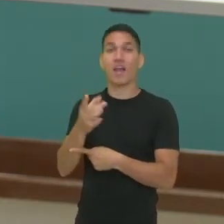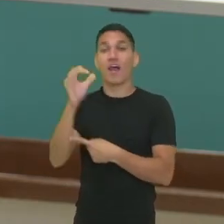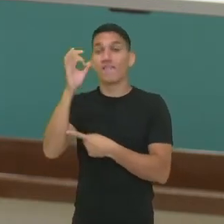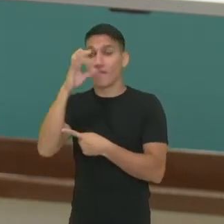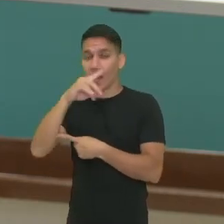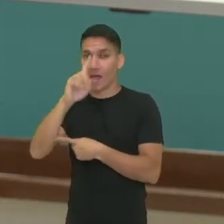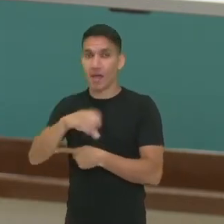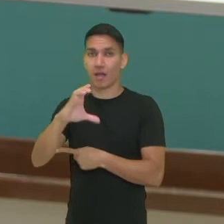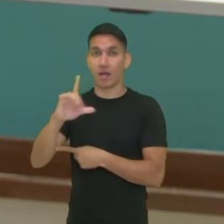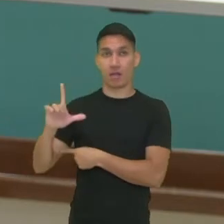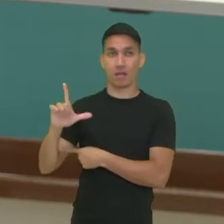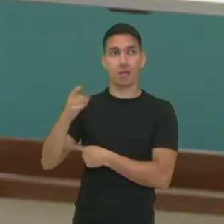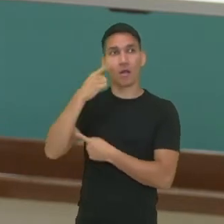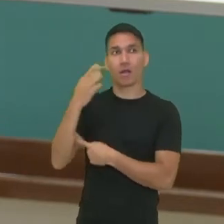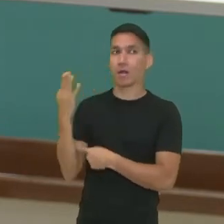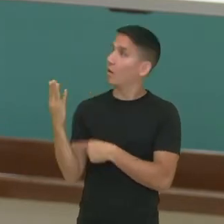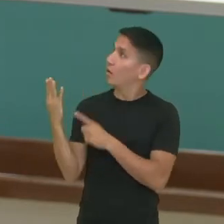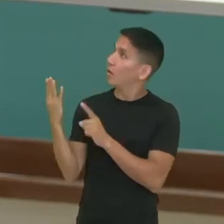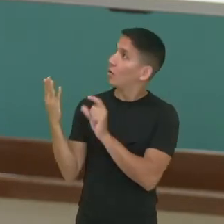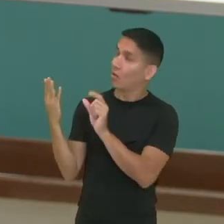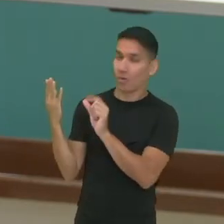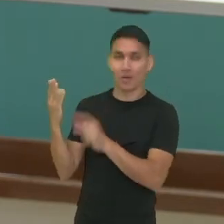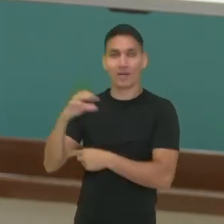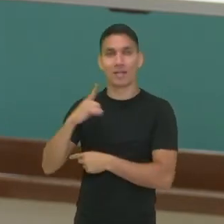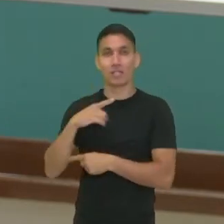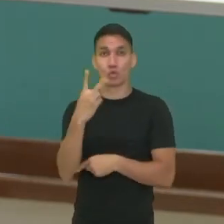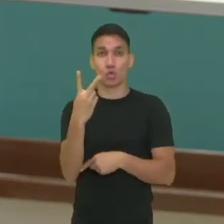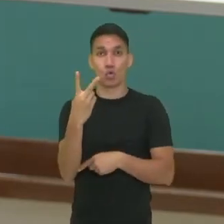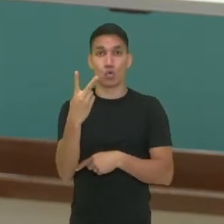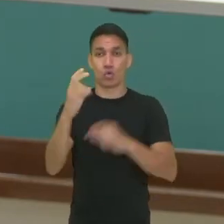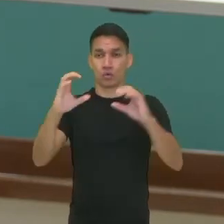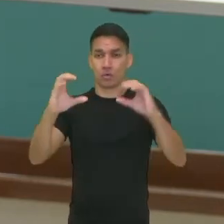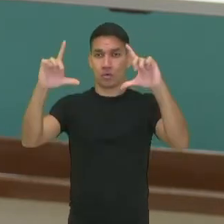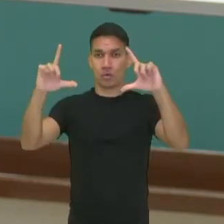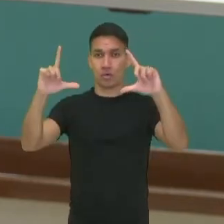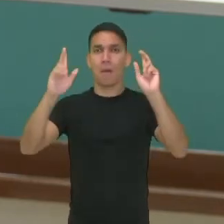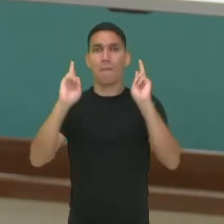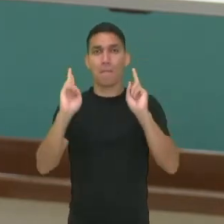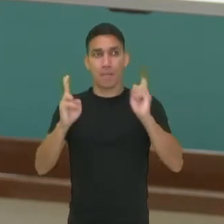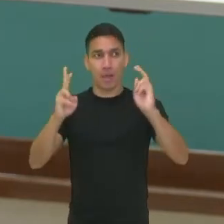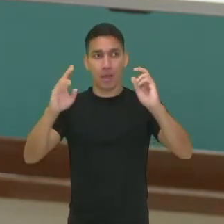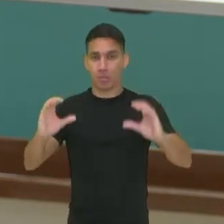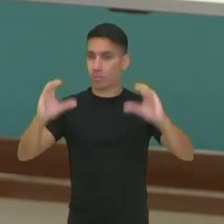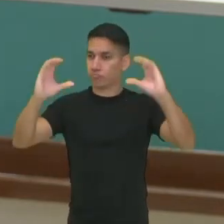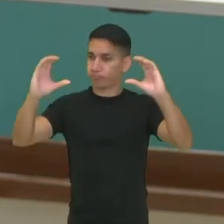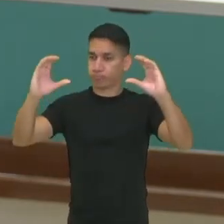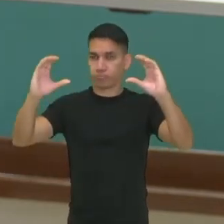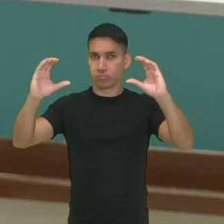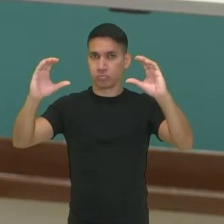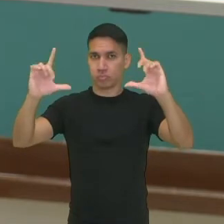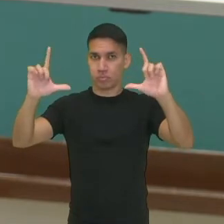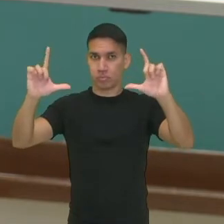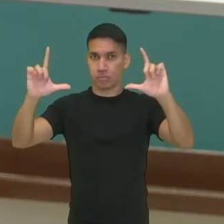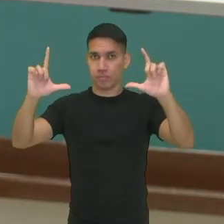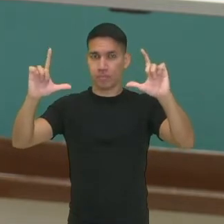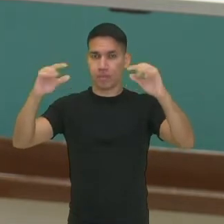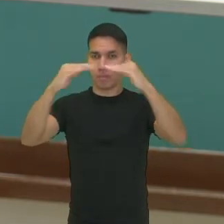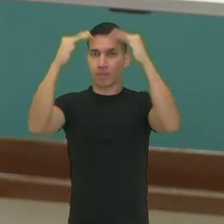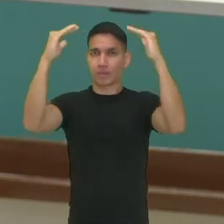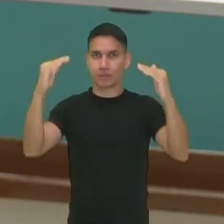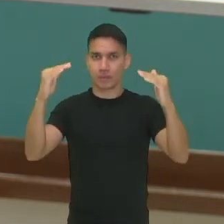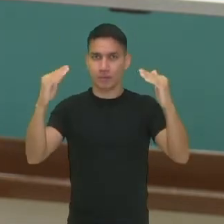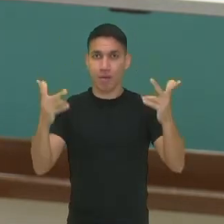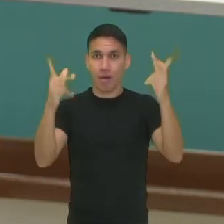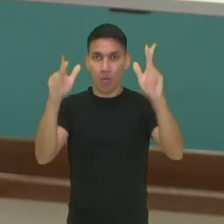cloros. Observe aqui nós temos os 2 átomos de cloro numa mesma orientação no plano. Então aqui